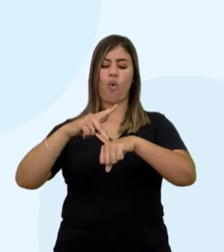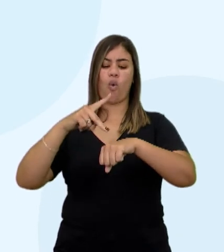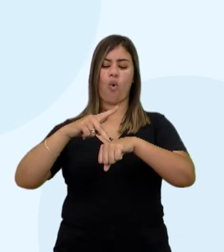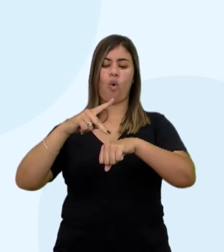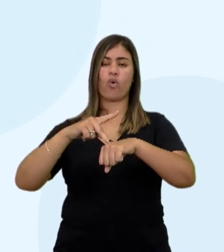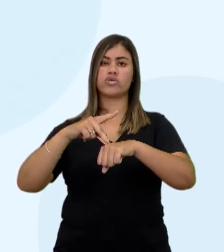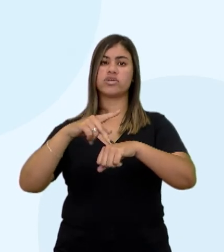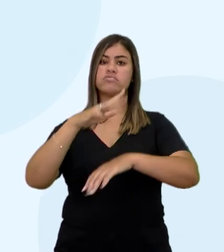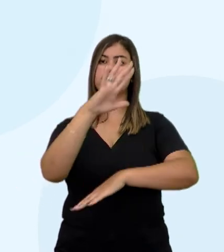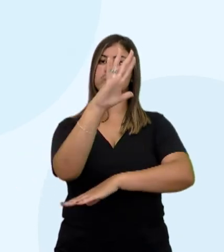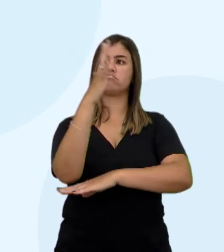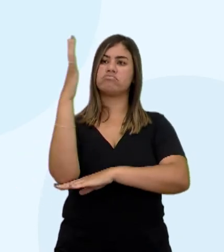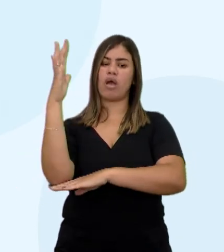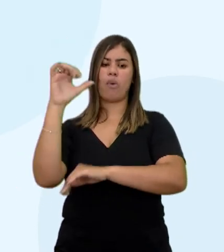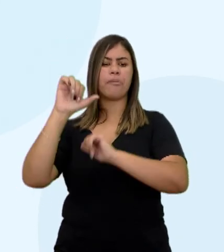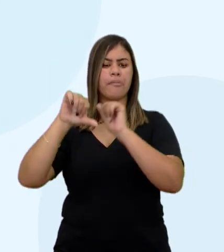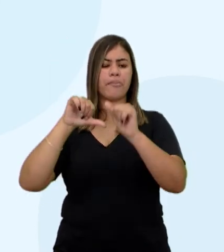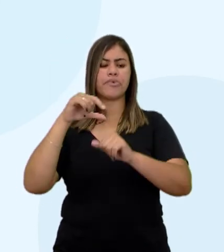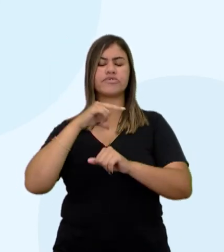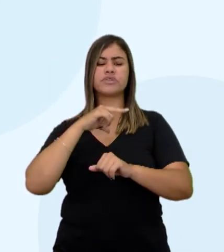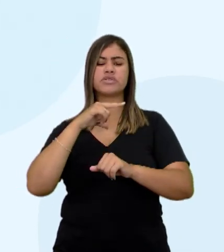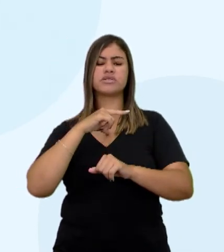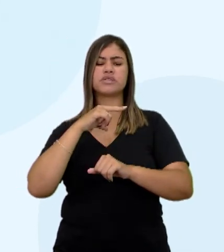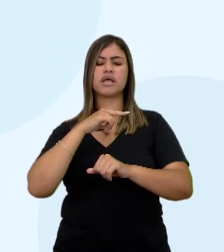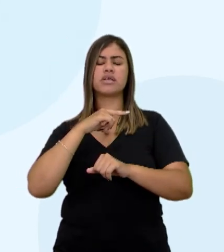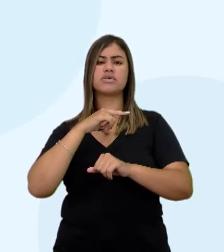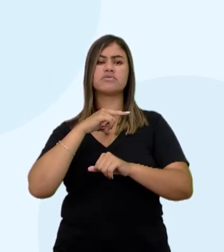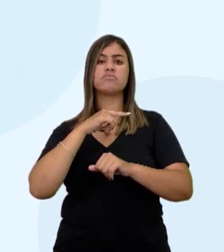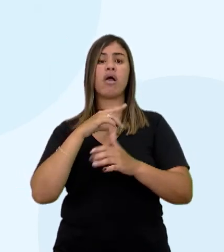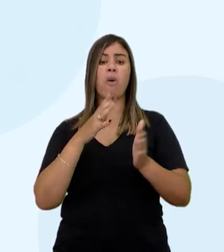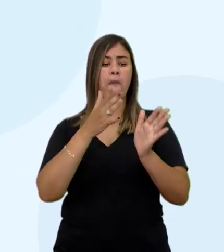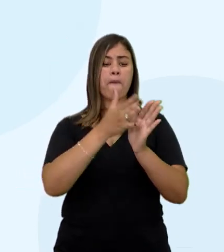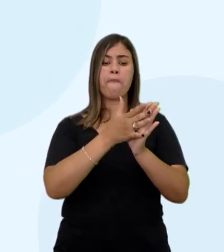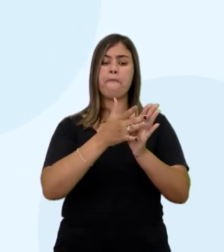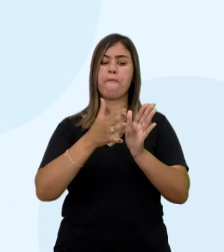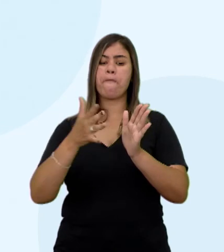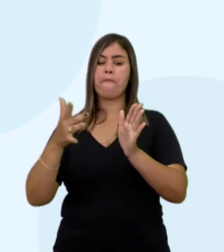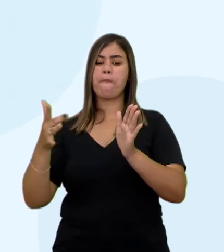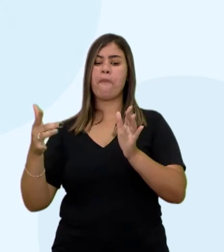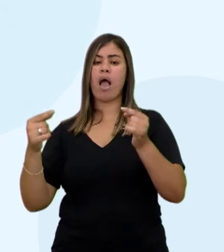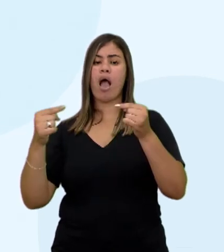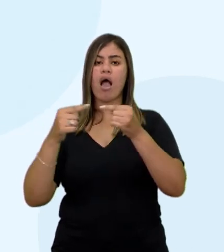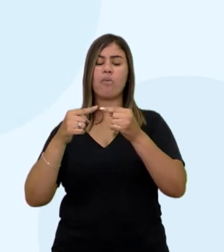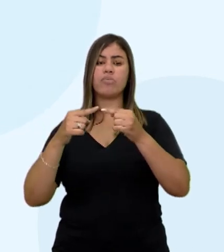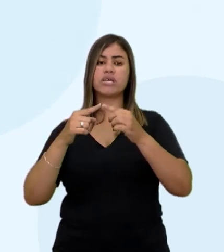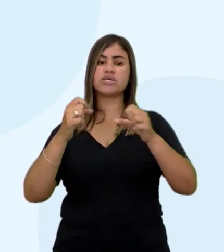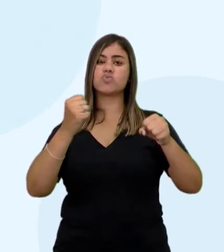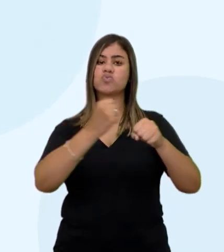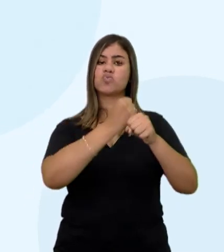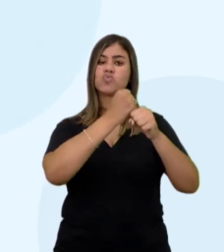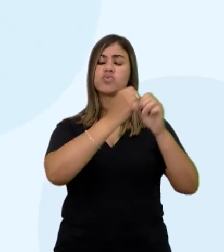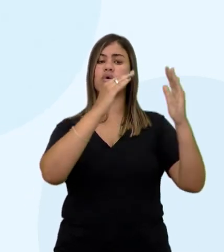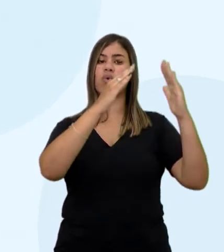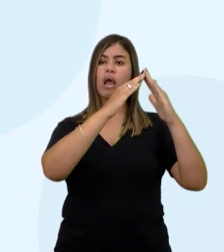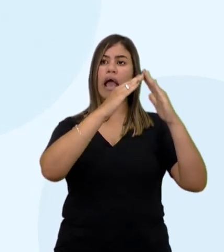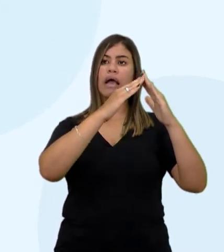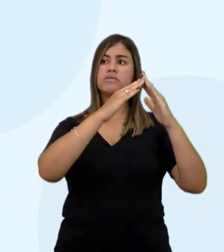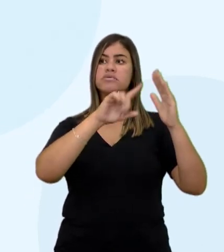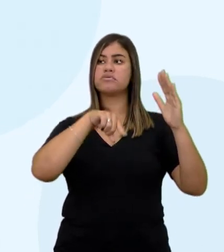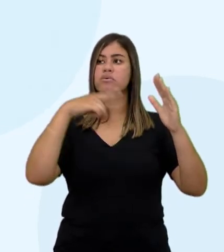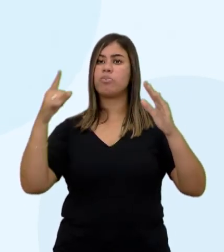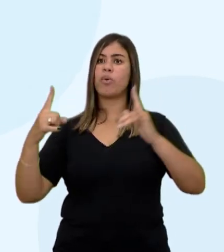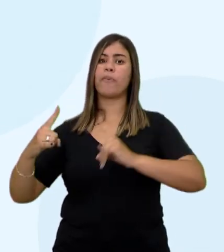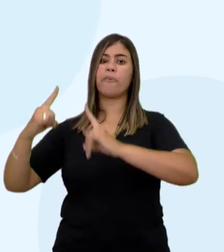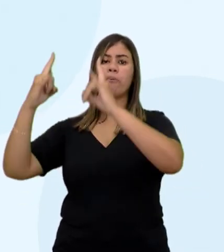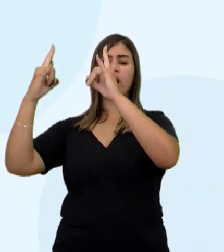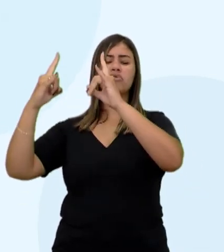na paisagem? Quanto tempo você acha que se passou entre a construção das primeiras casas e os grandes prédios? E qual